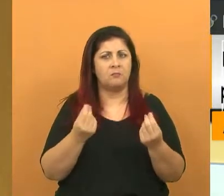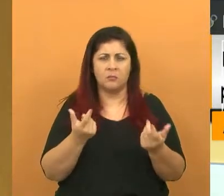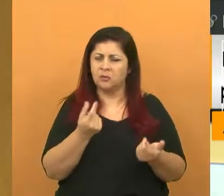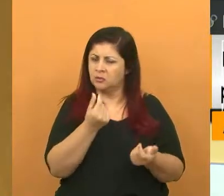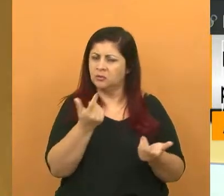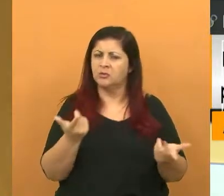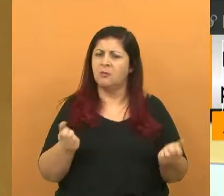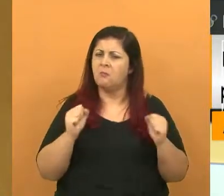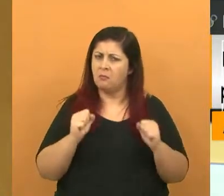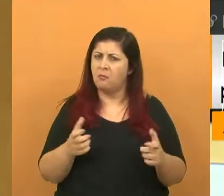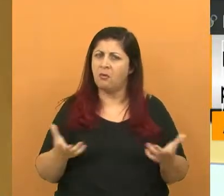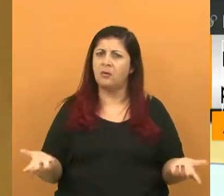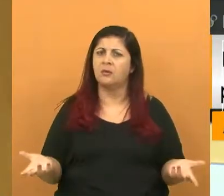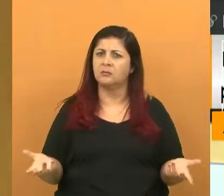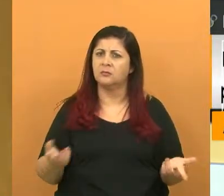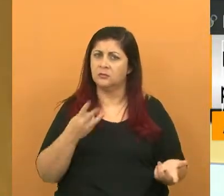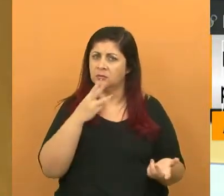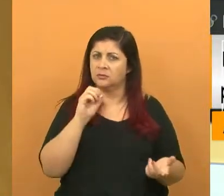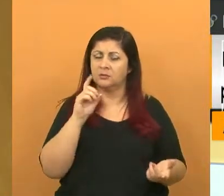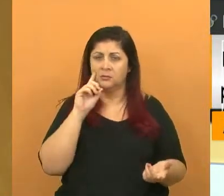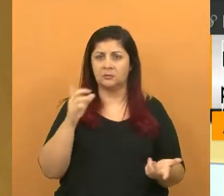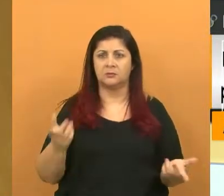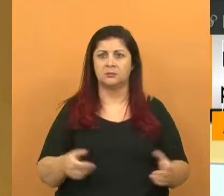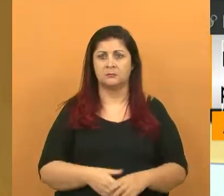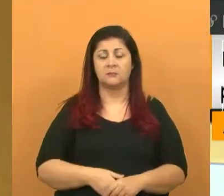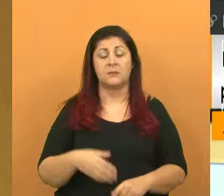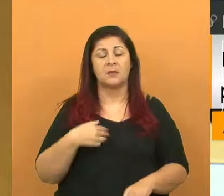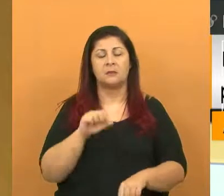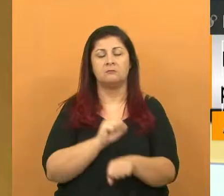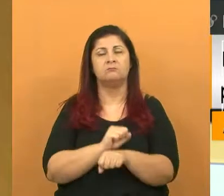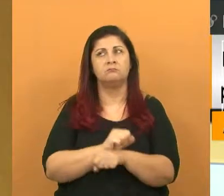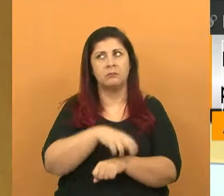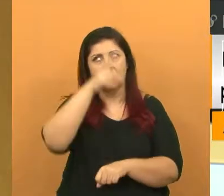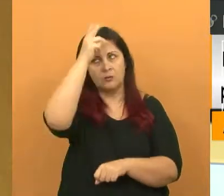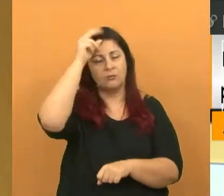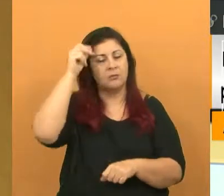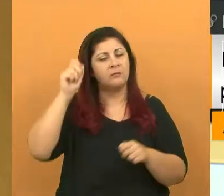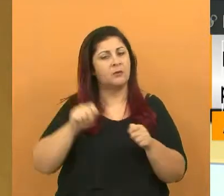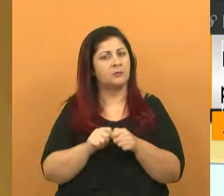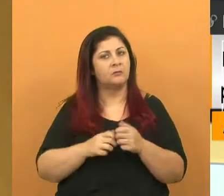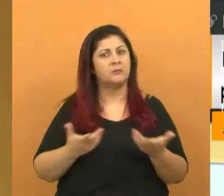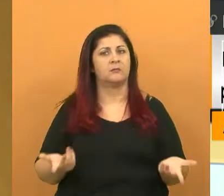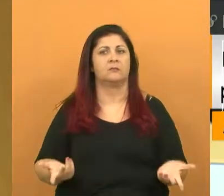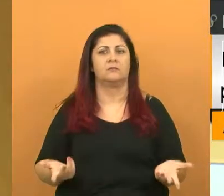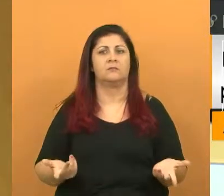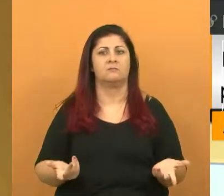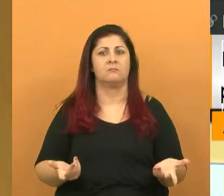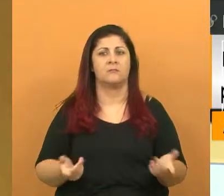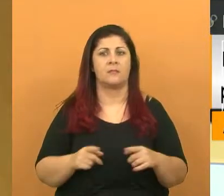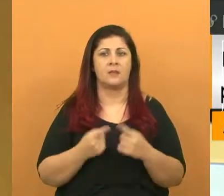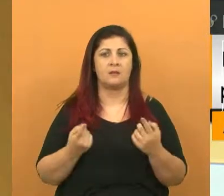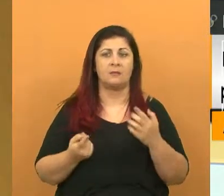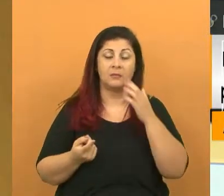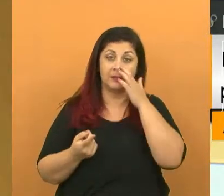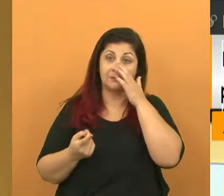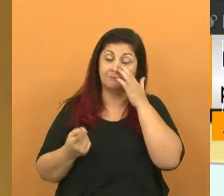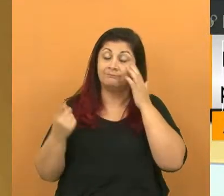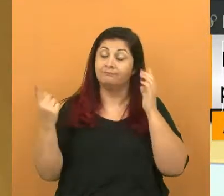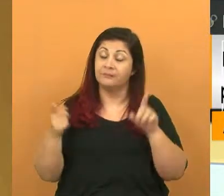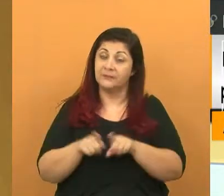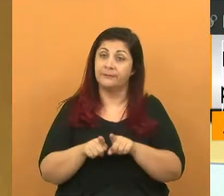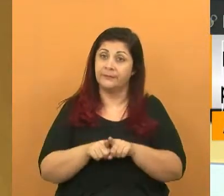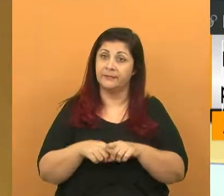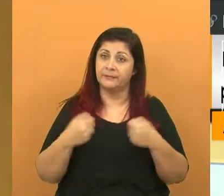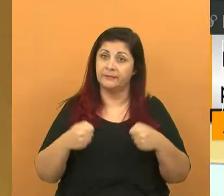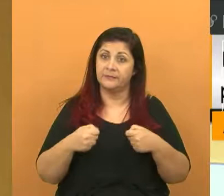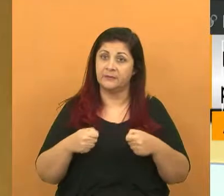pode ser reduzido esse prazo. Eu espero que o prefeito atenda, mas Vossa Excelência bem sabe que ele precisa também